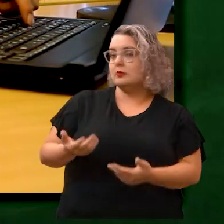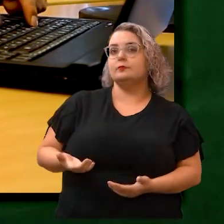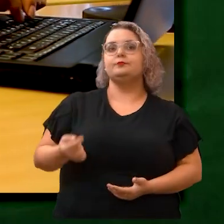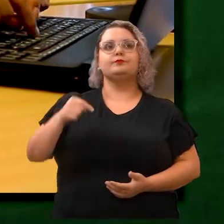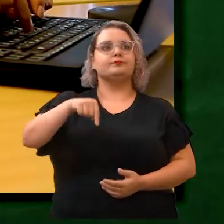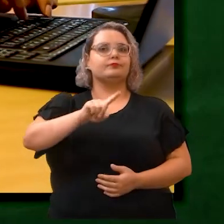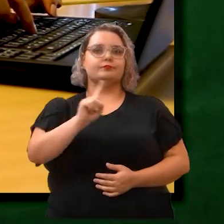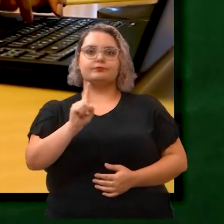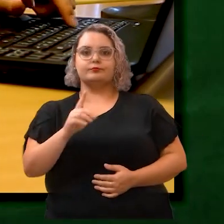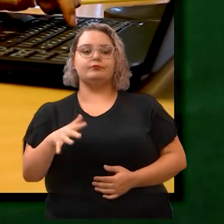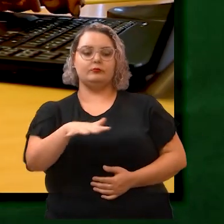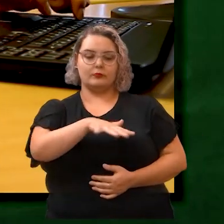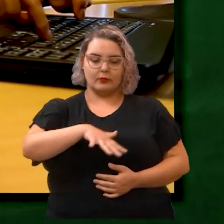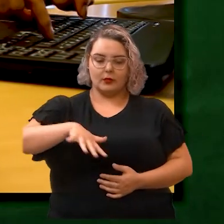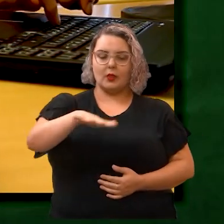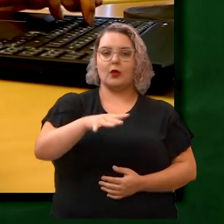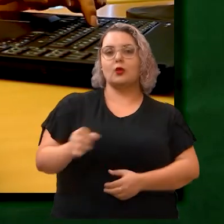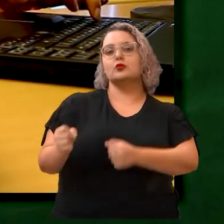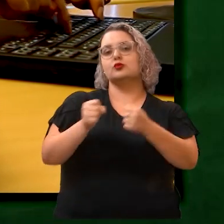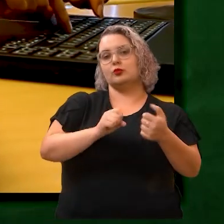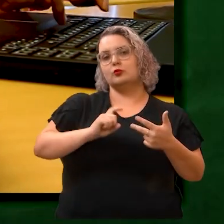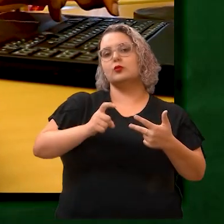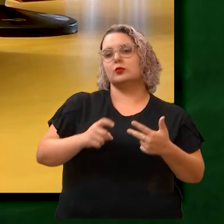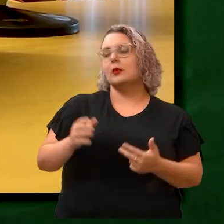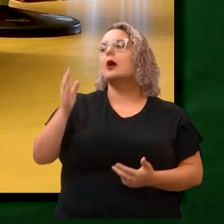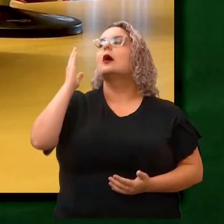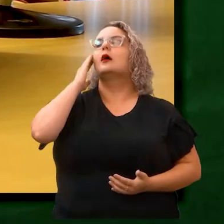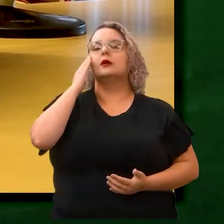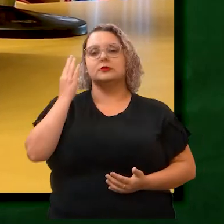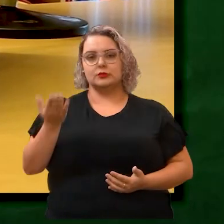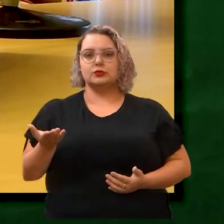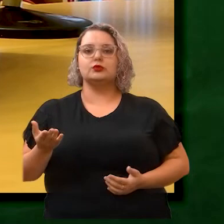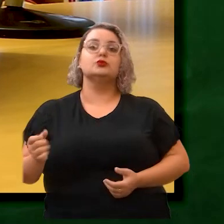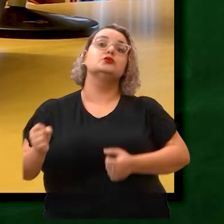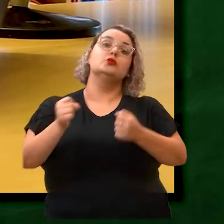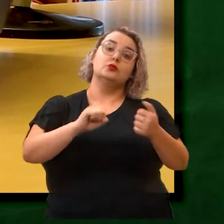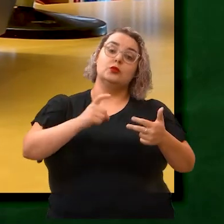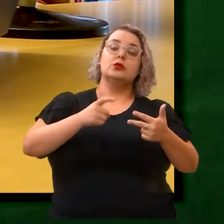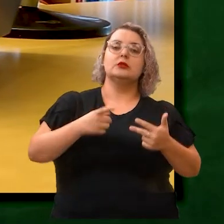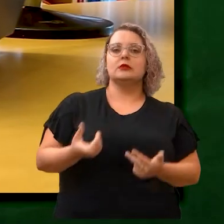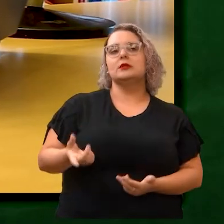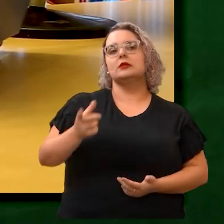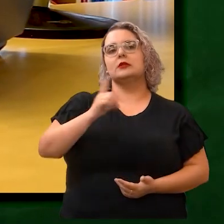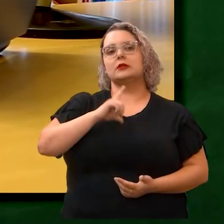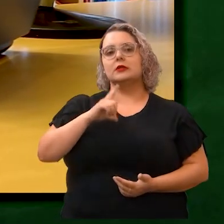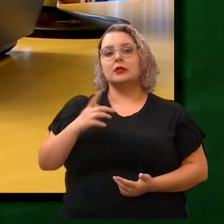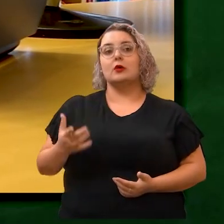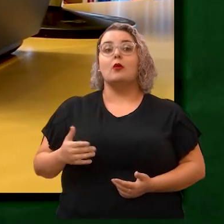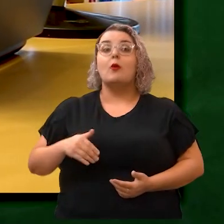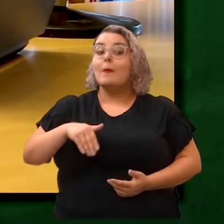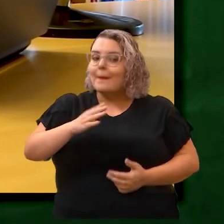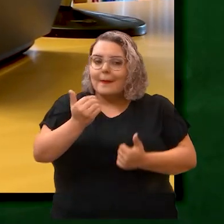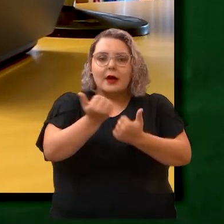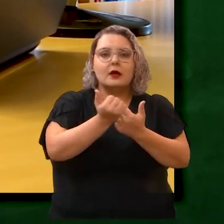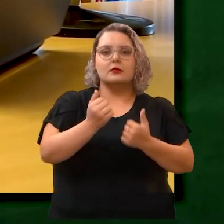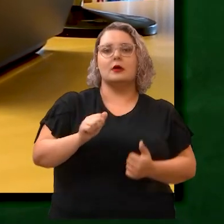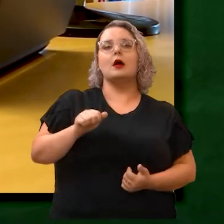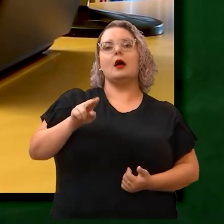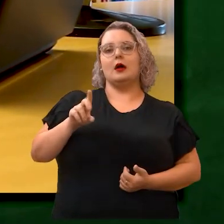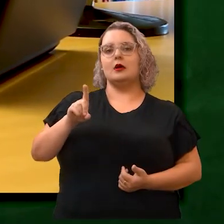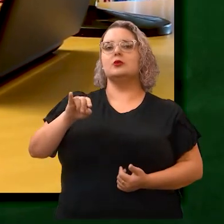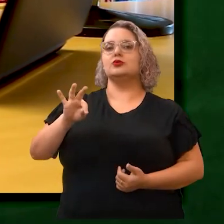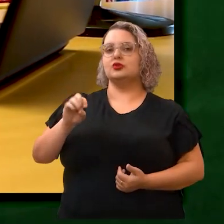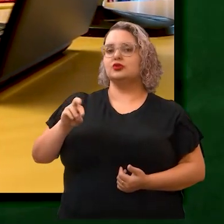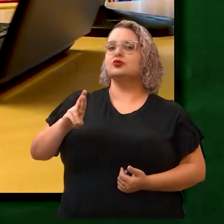não aqui mais na área do Poder Executivo mas Poder Executivo não poder executivo um dos cargos mais disputados é